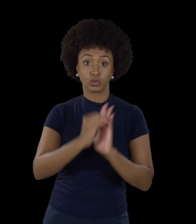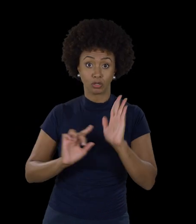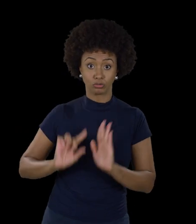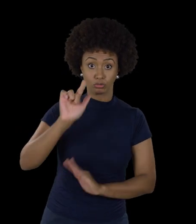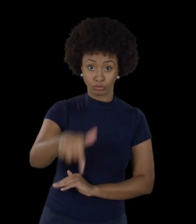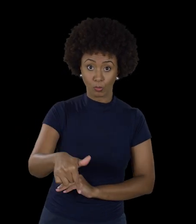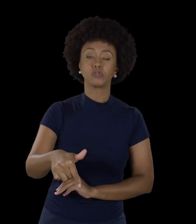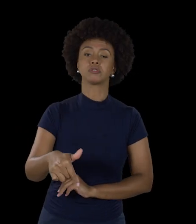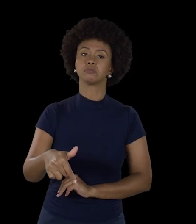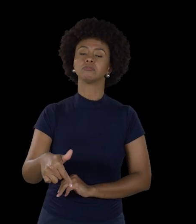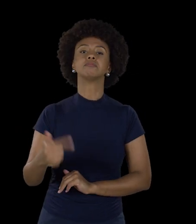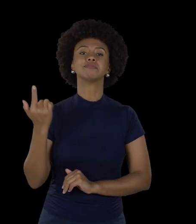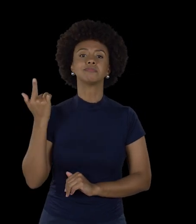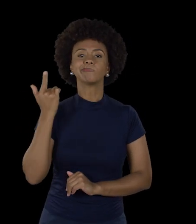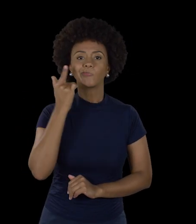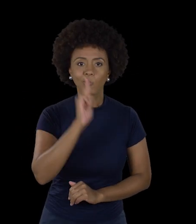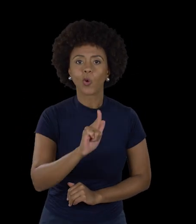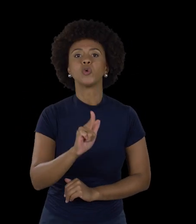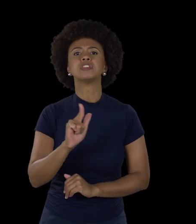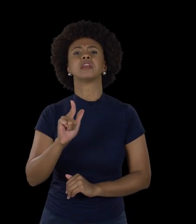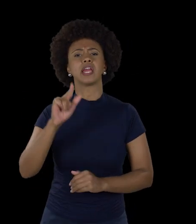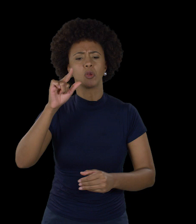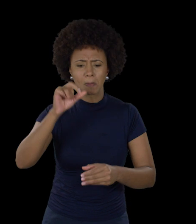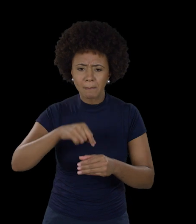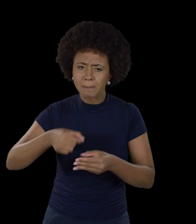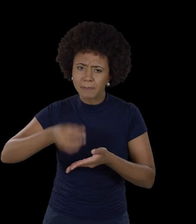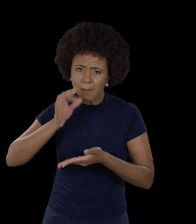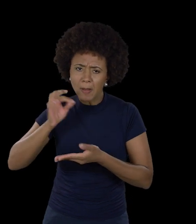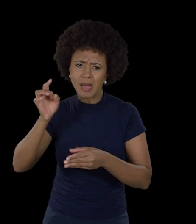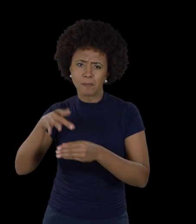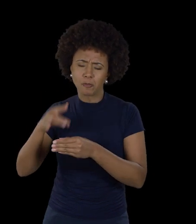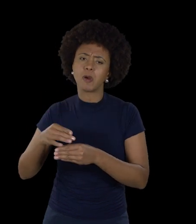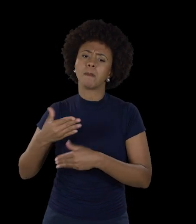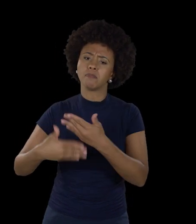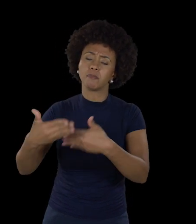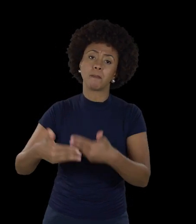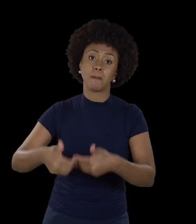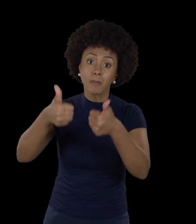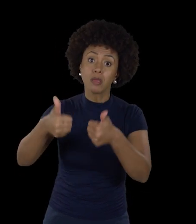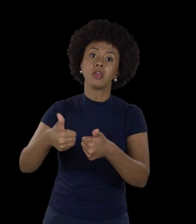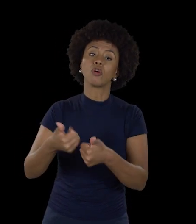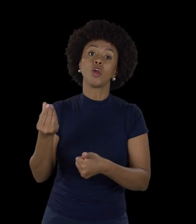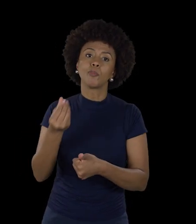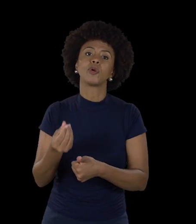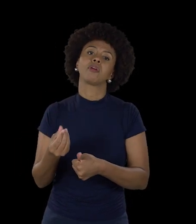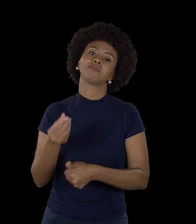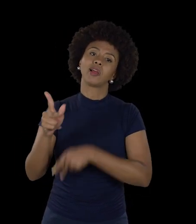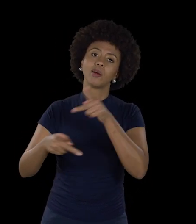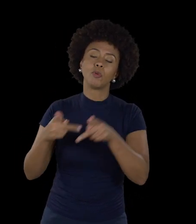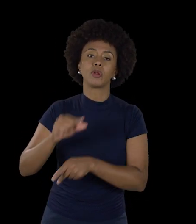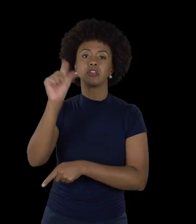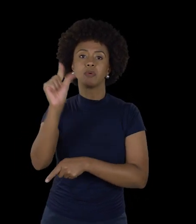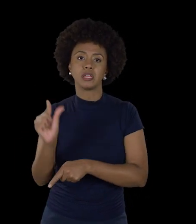já no século seguinte, conseguiram índices de boa produtividade, sobretudo com a chegada de italianos em